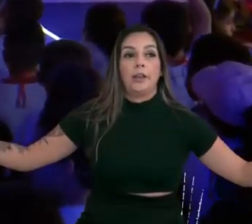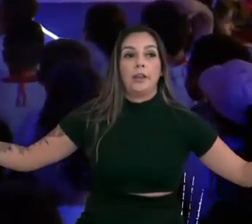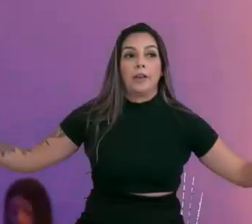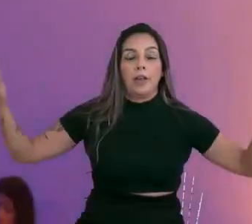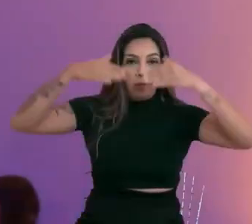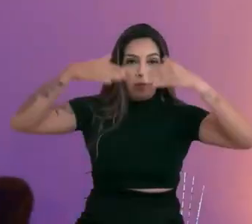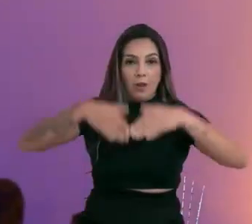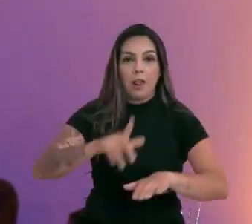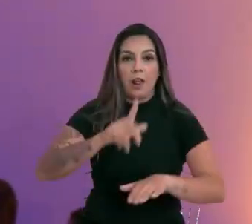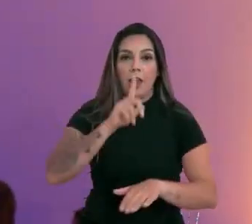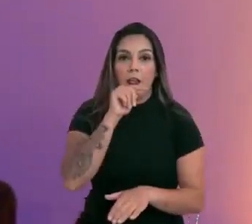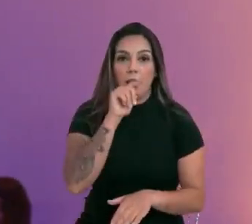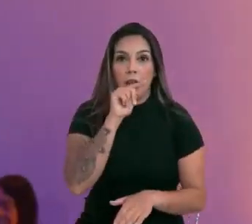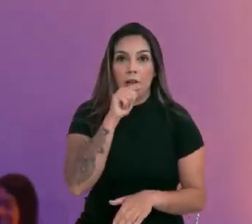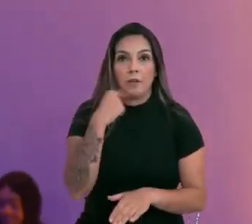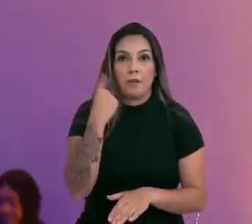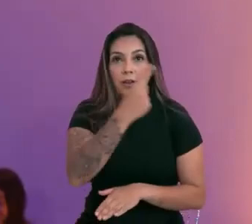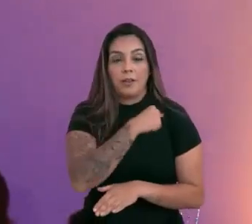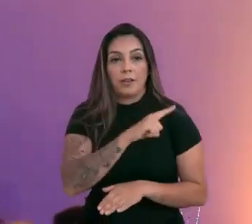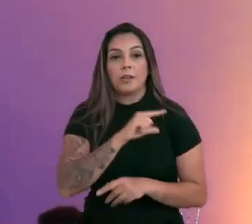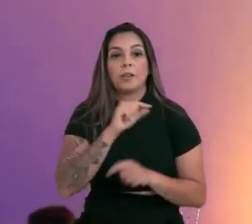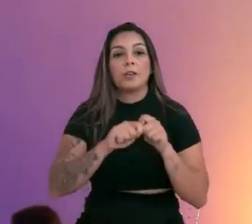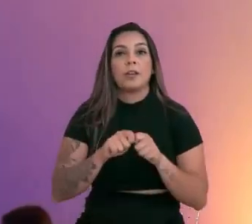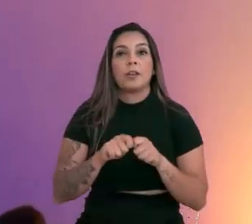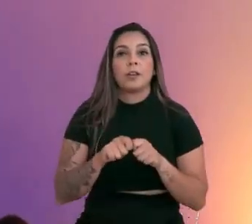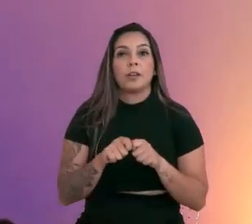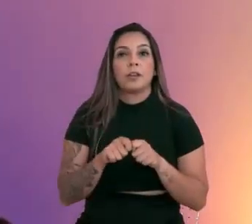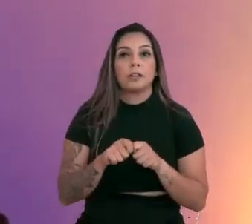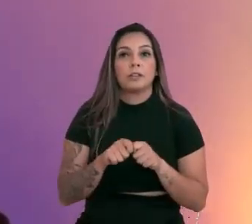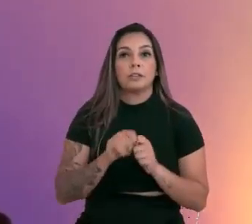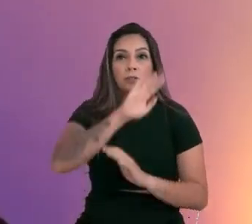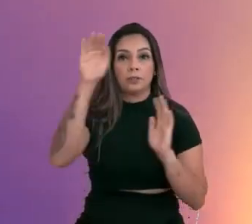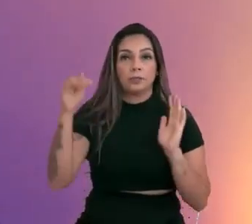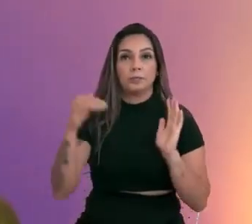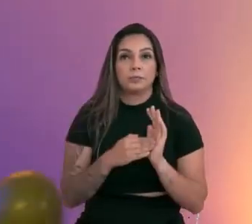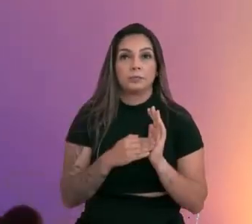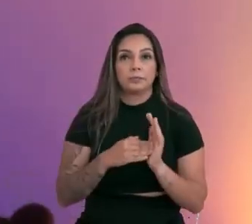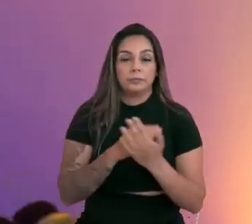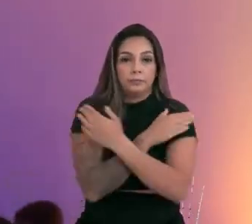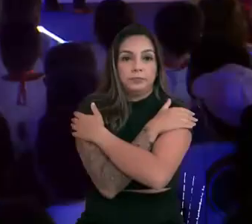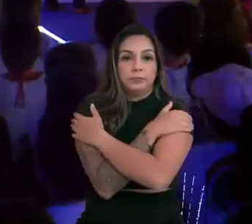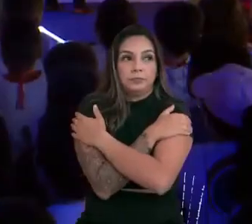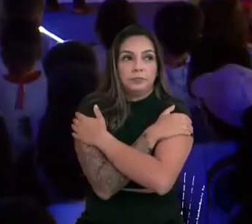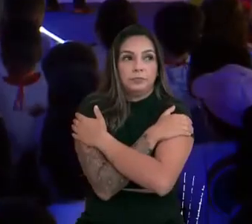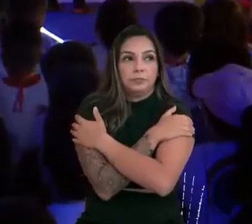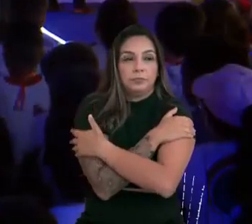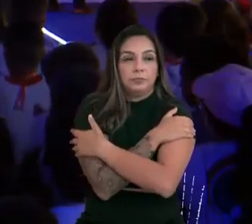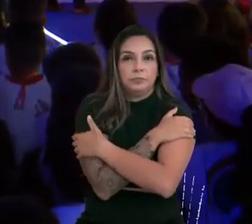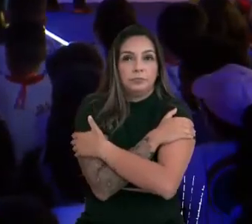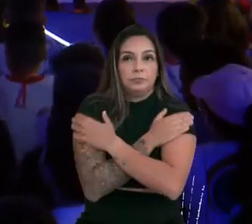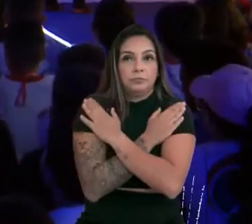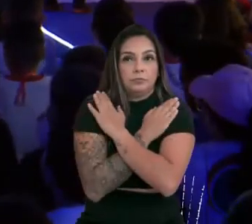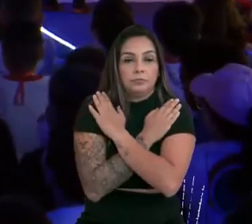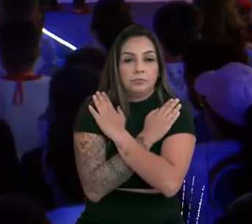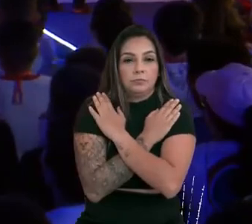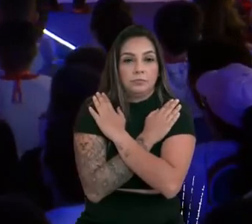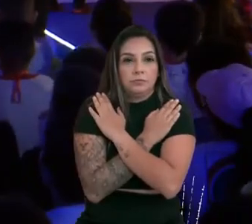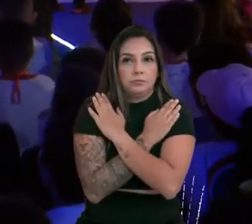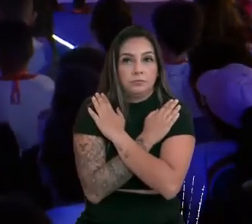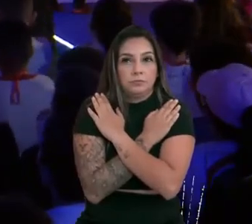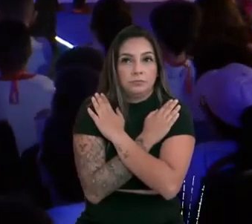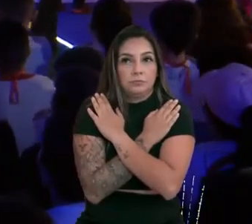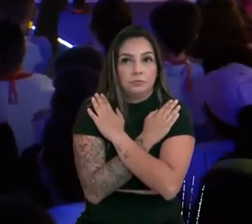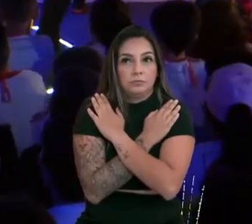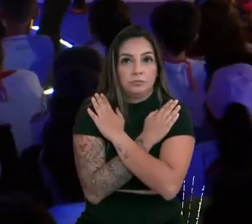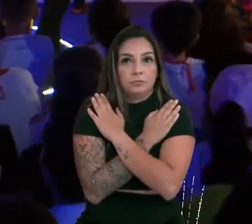água, a gente vai ter que fazer assim, ó. Todo mundo, cruza a mãozinha no peito. Cruza a mãozinha